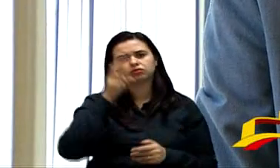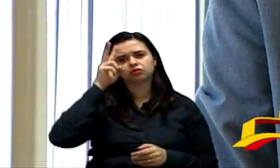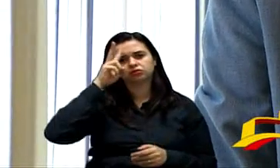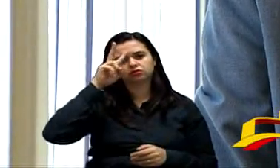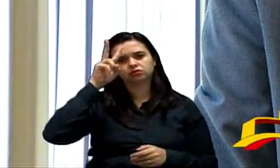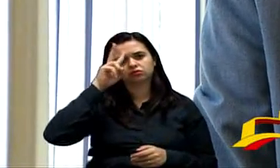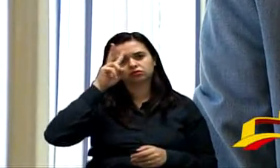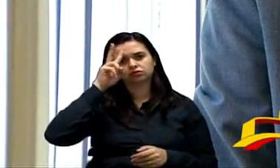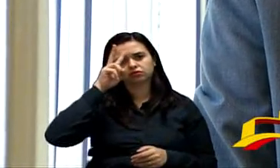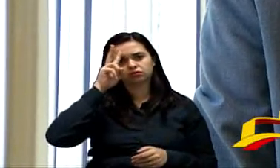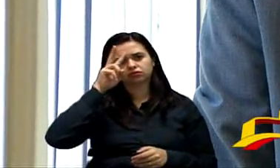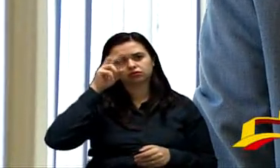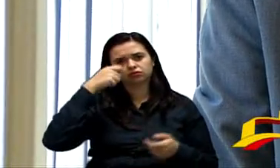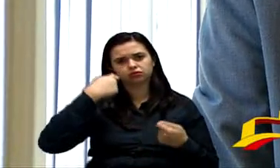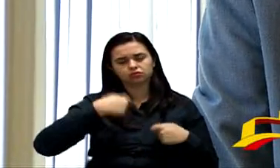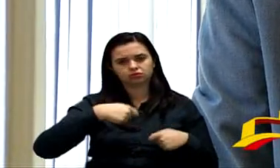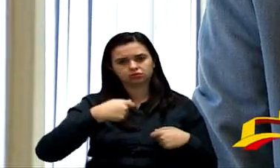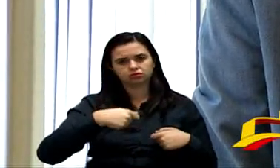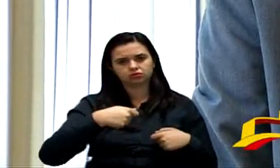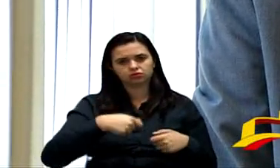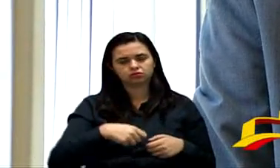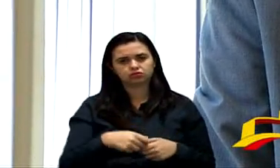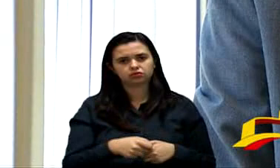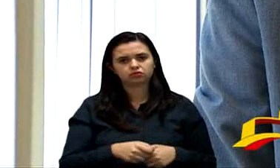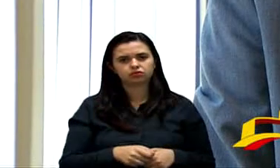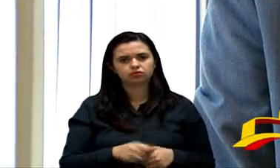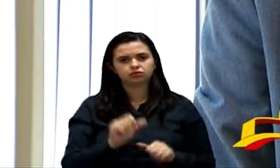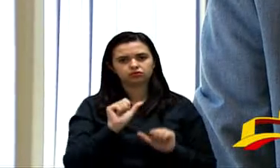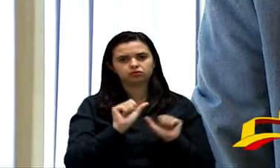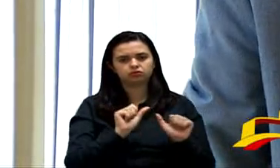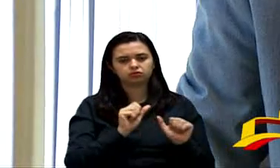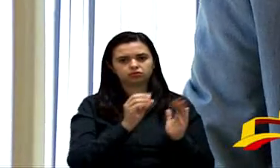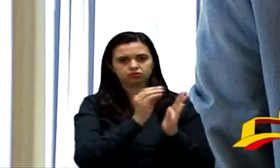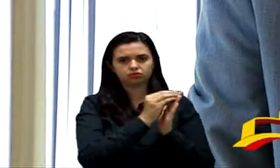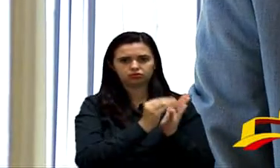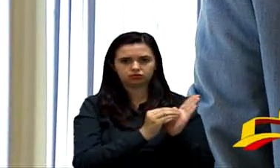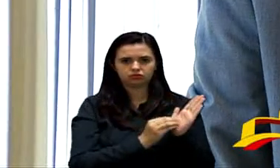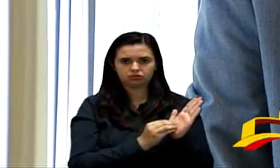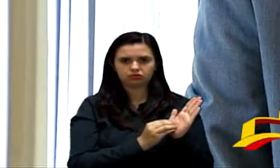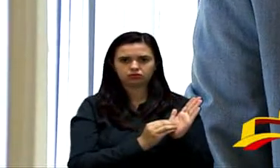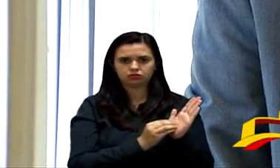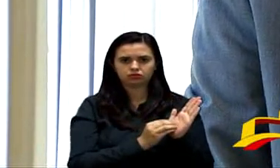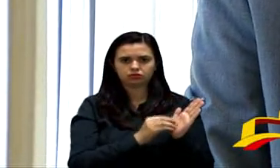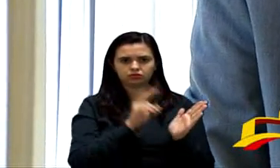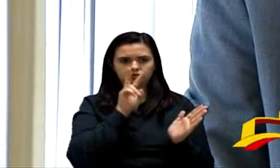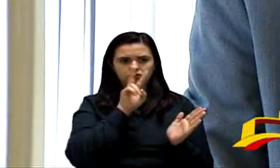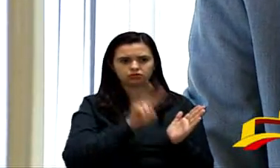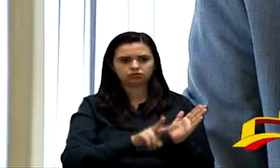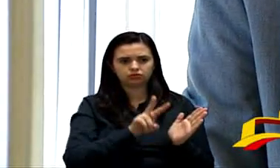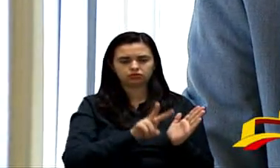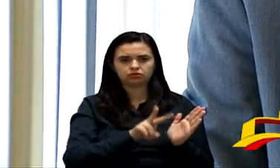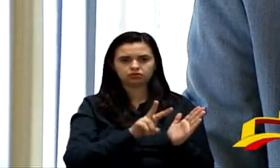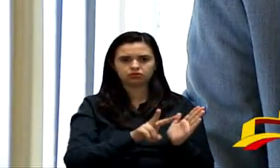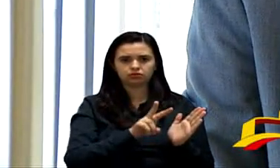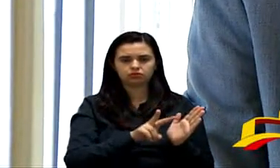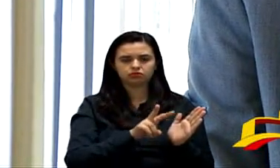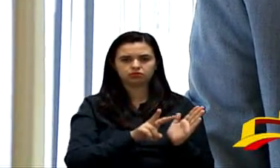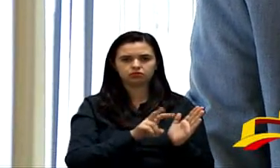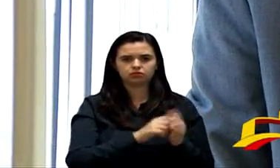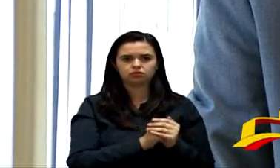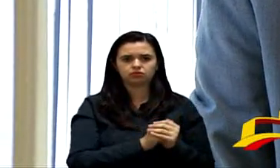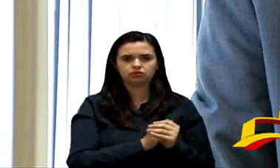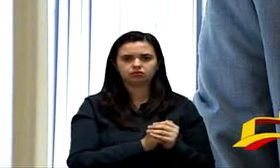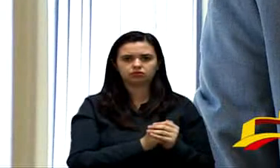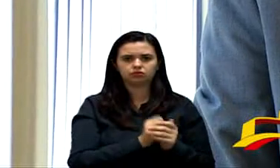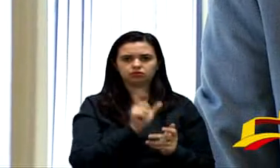tem. Porque tem que ser material, no caso. Hã? Material, né? Em algum momento eu vi como imaterial, não me lembro onde, que texto que eu